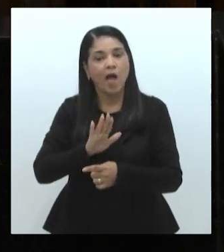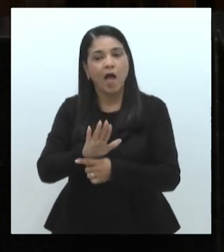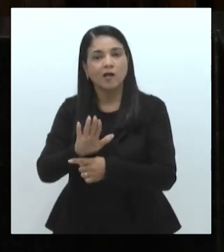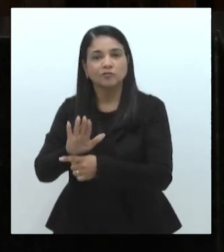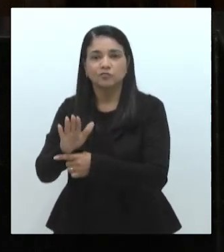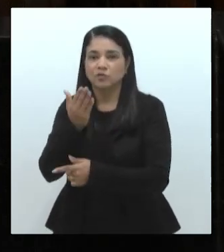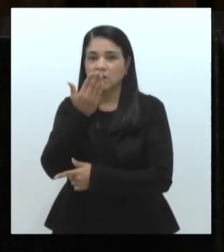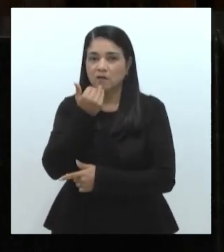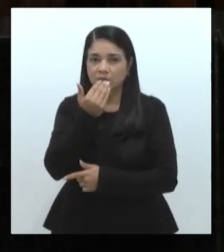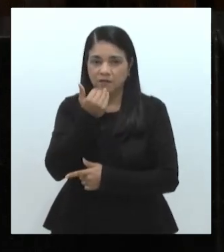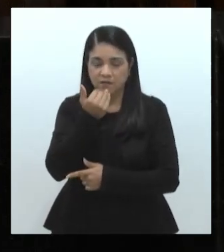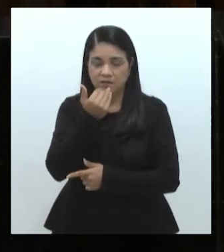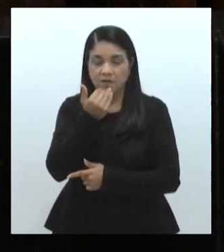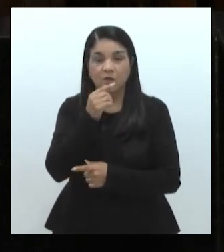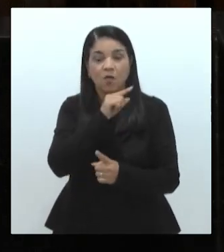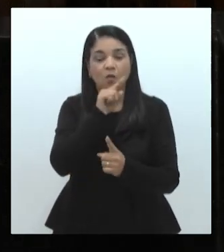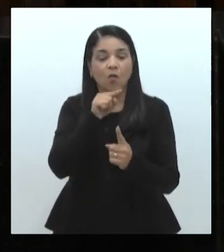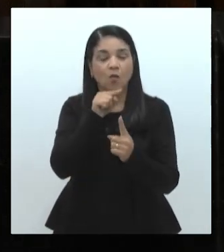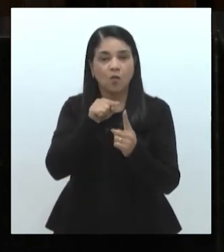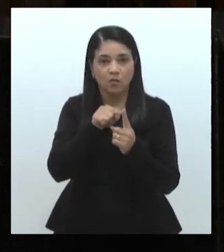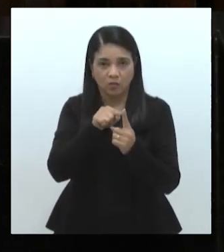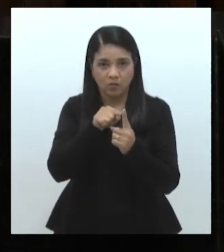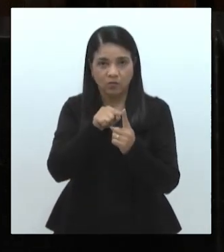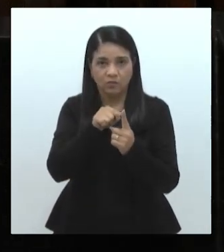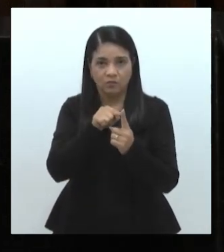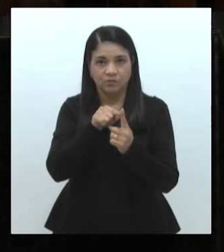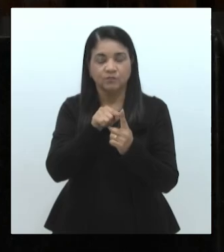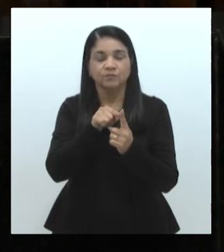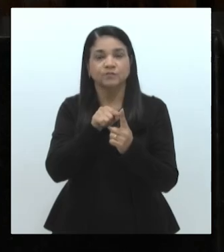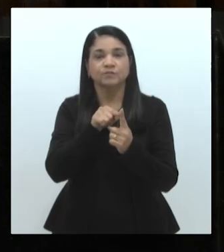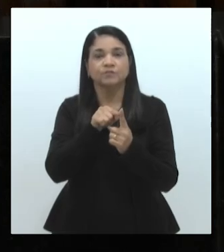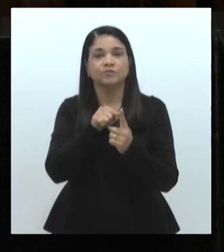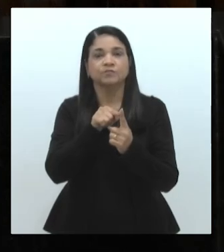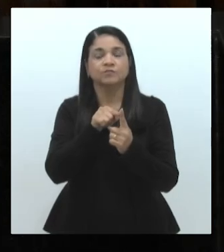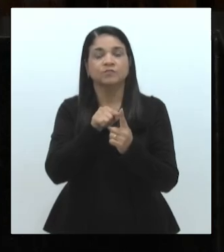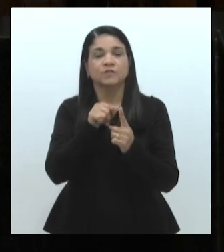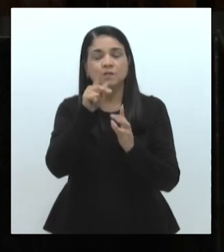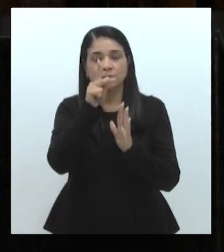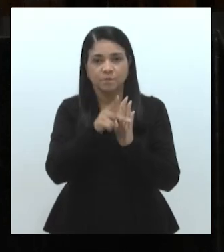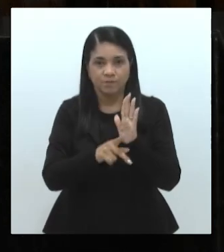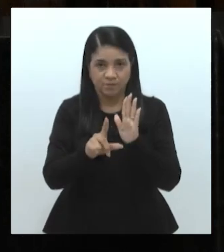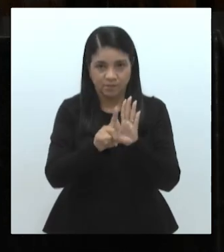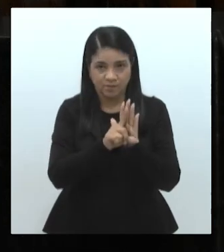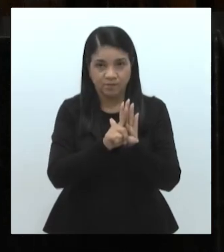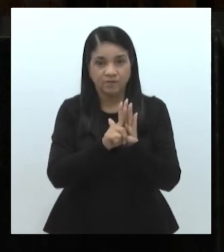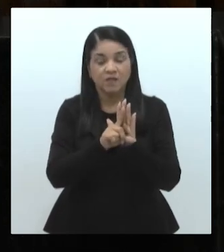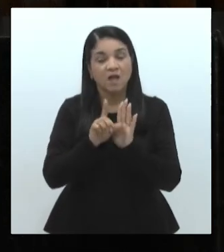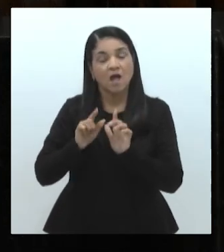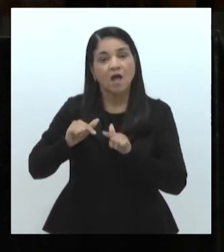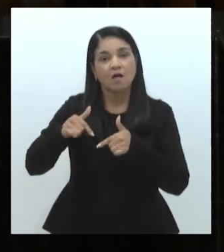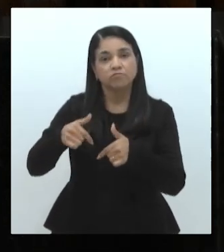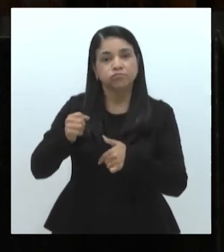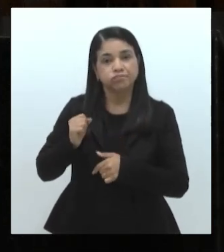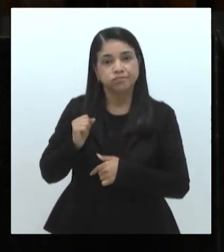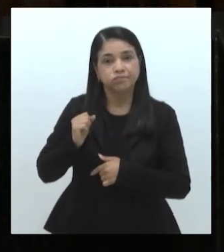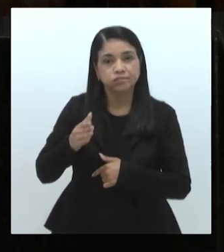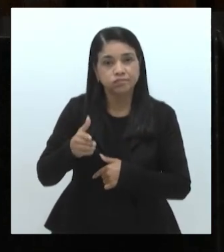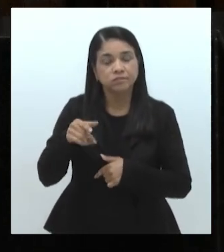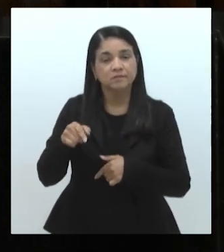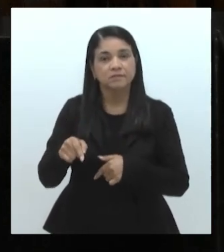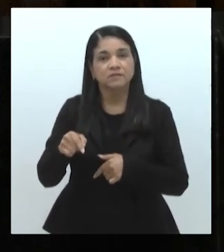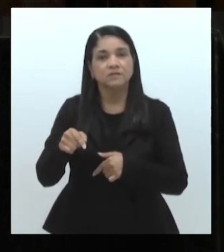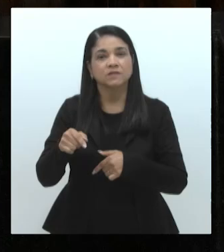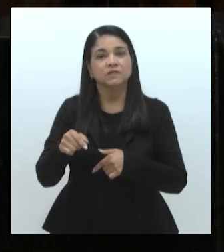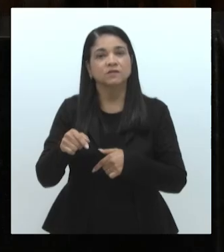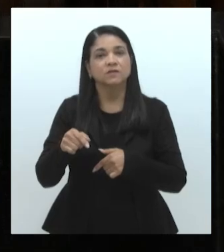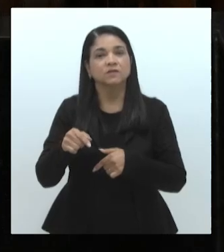tem como objetivo, dentre outras coisas, nesse PL, a atuação para a construção